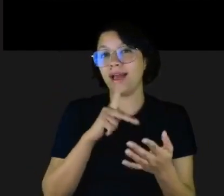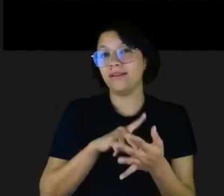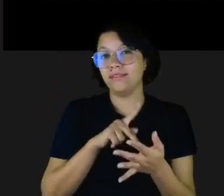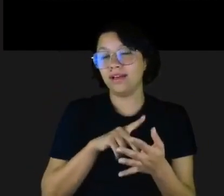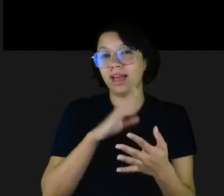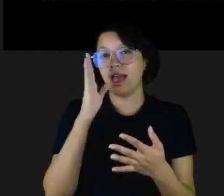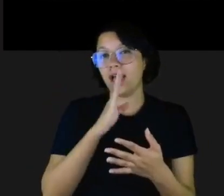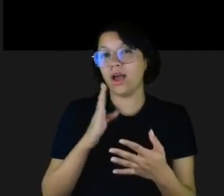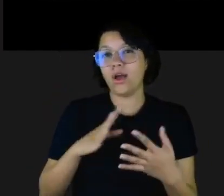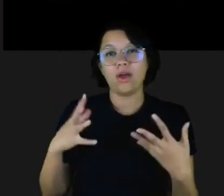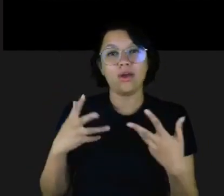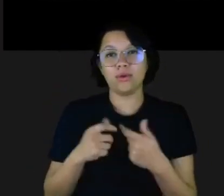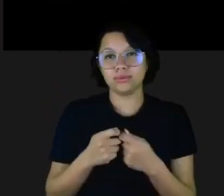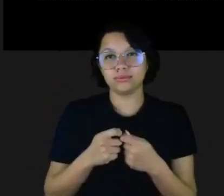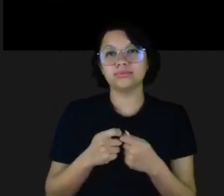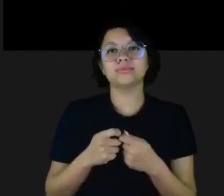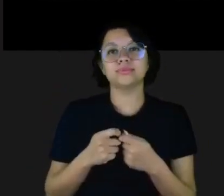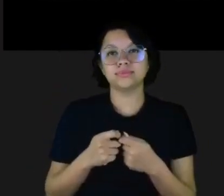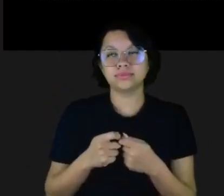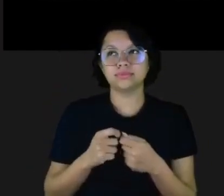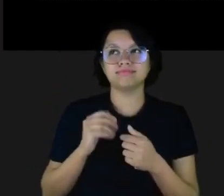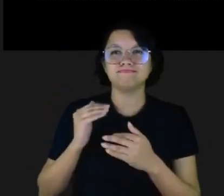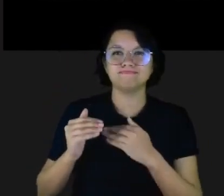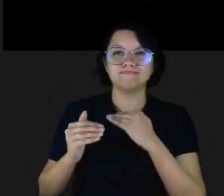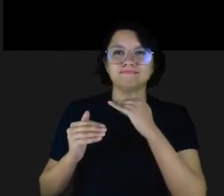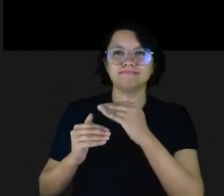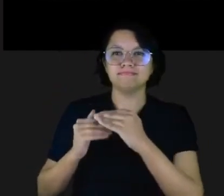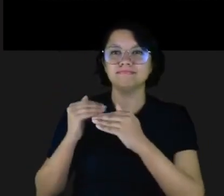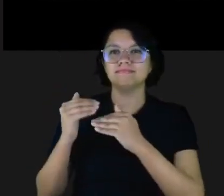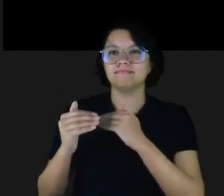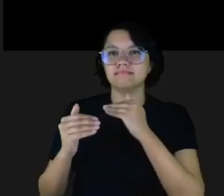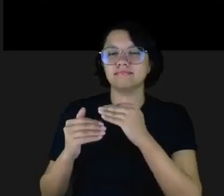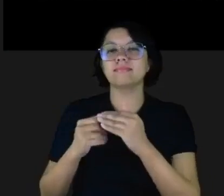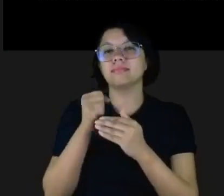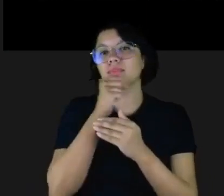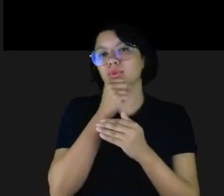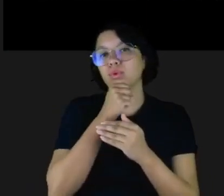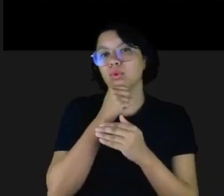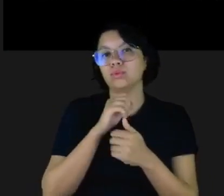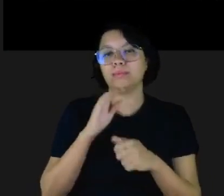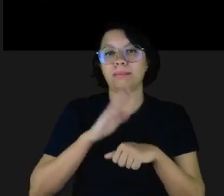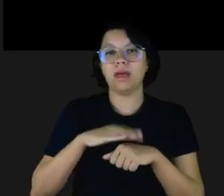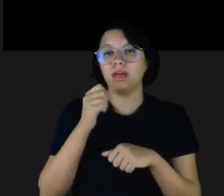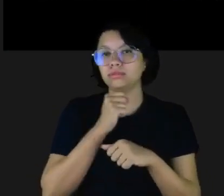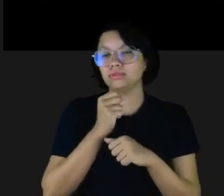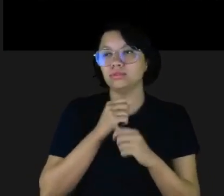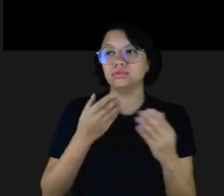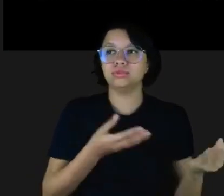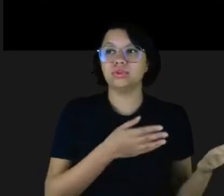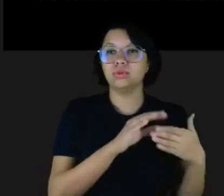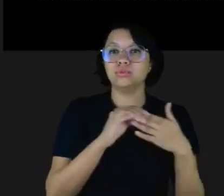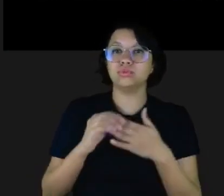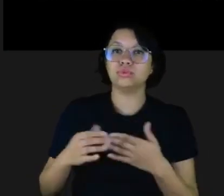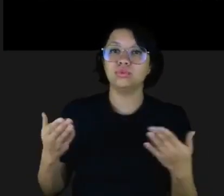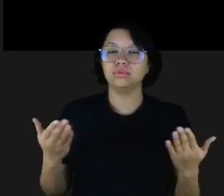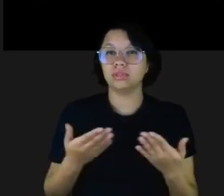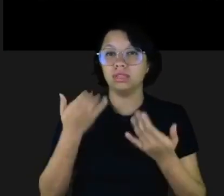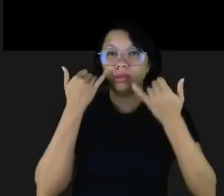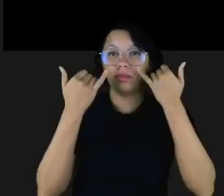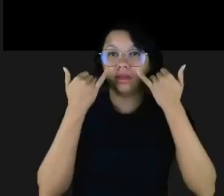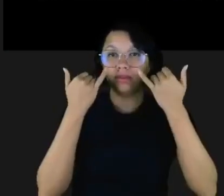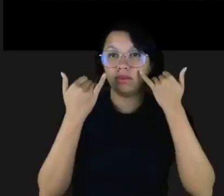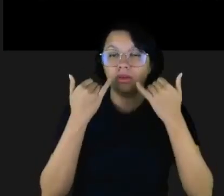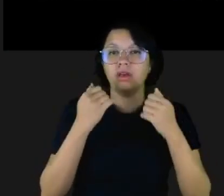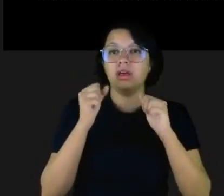do Brasil que está cada vez mais idoso, né? Eu trouxe aqui